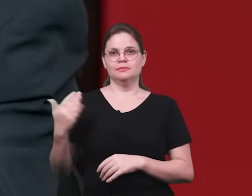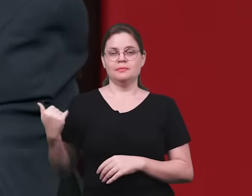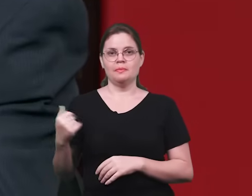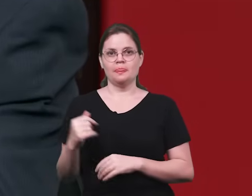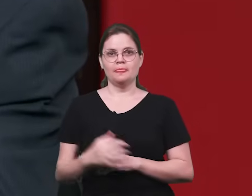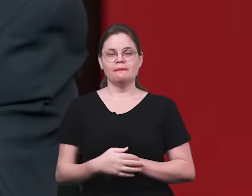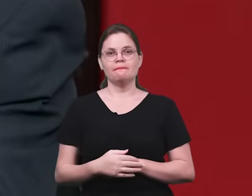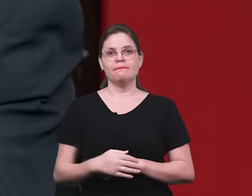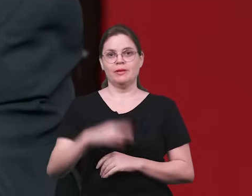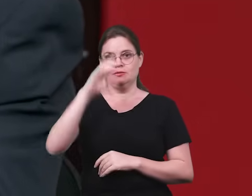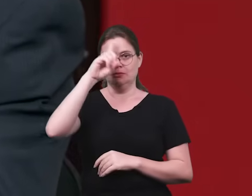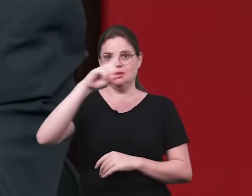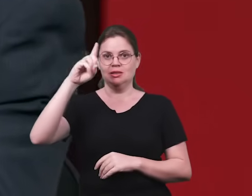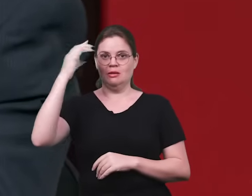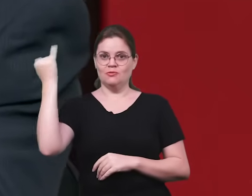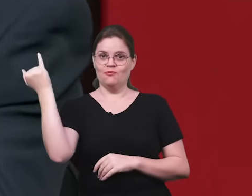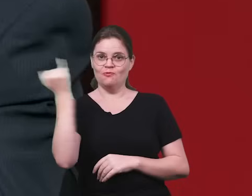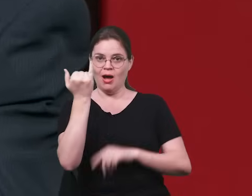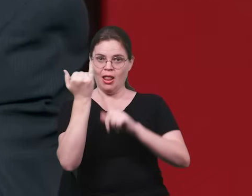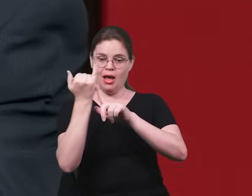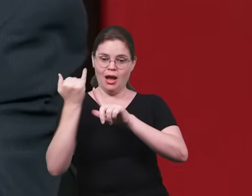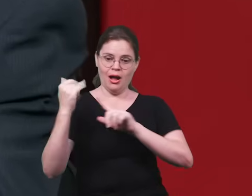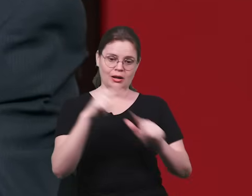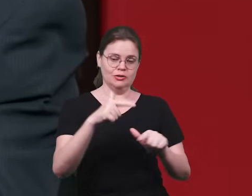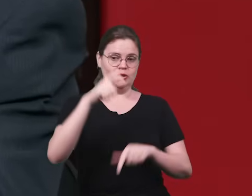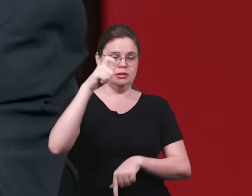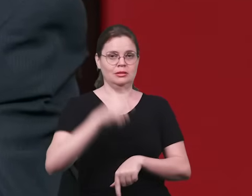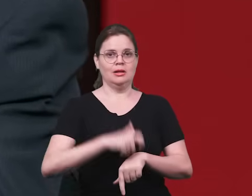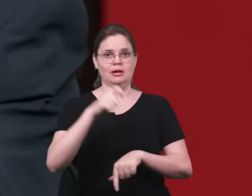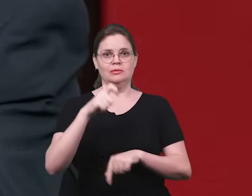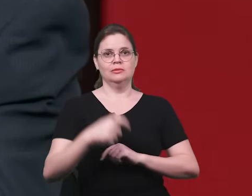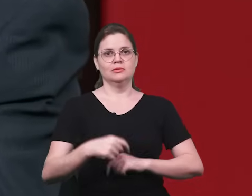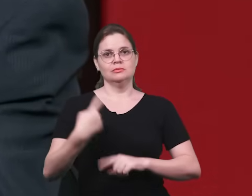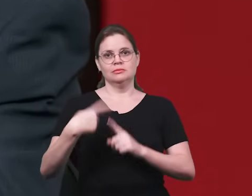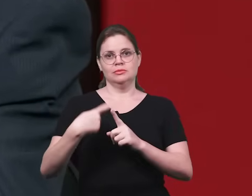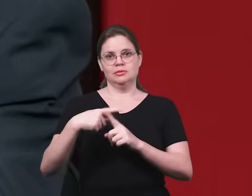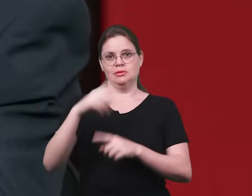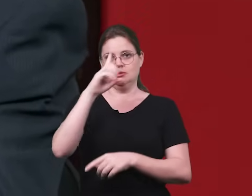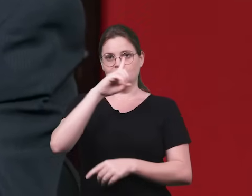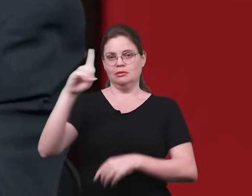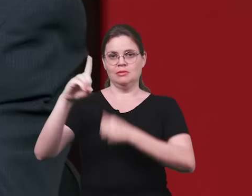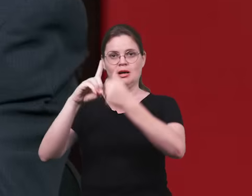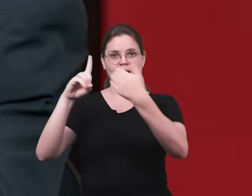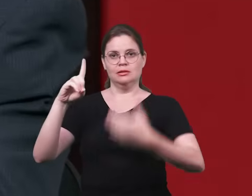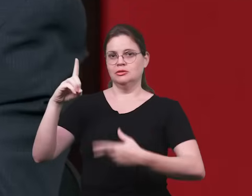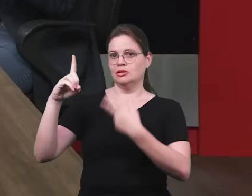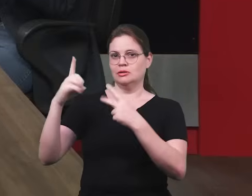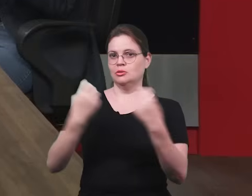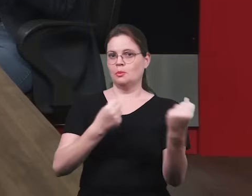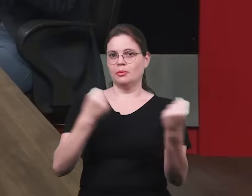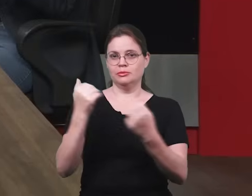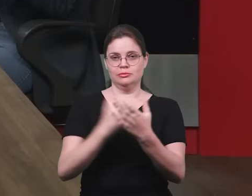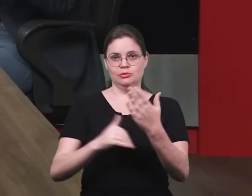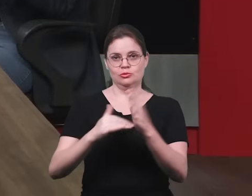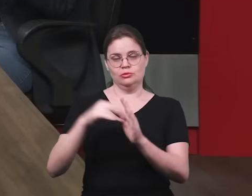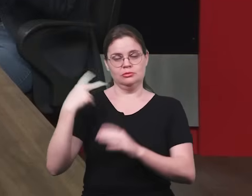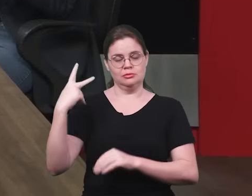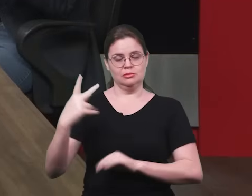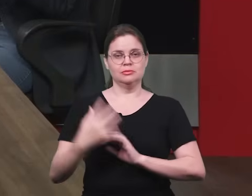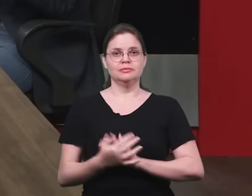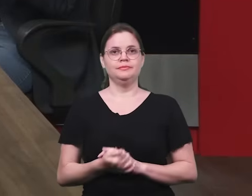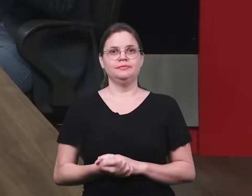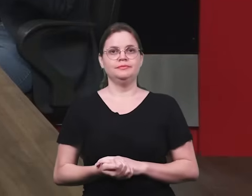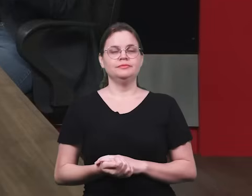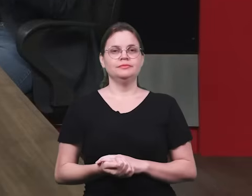essa ação da palavra de Deus na criação, um atributo, a onipotência de Deus,